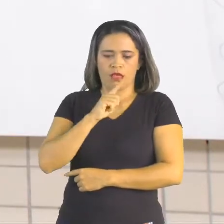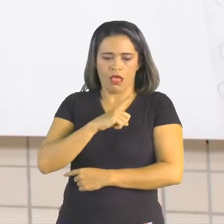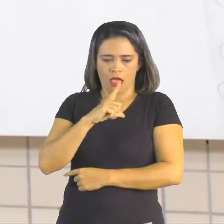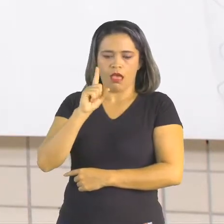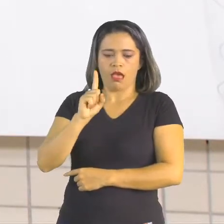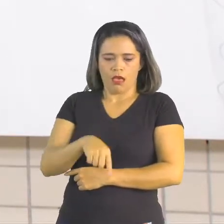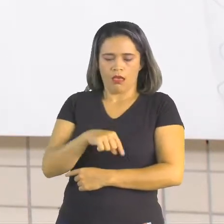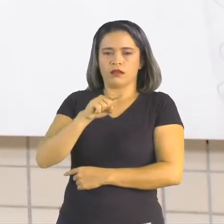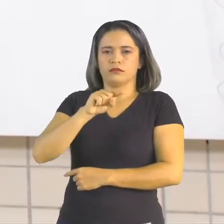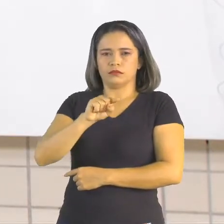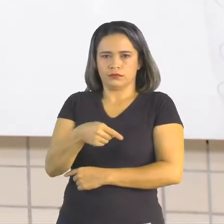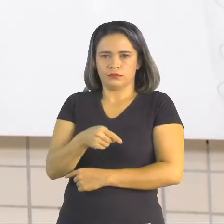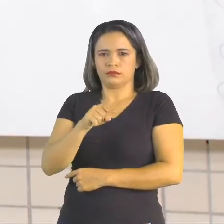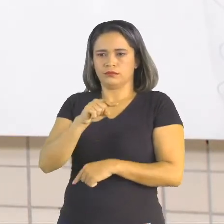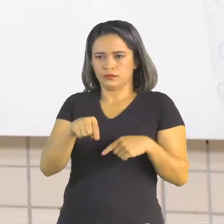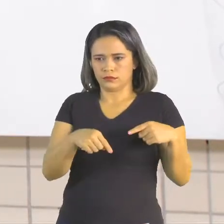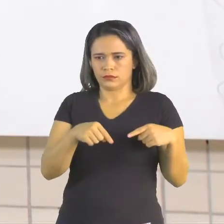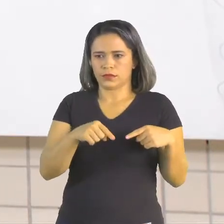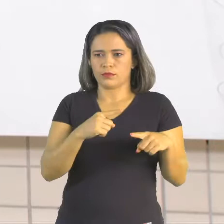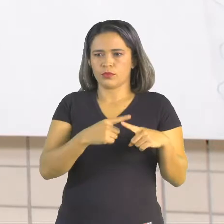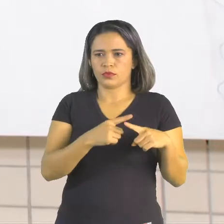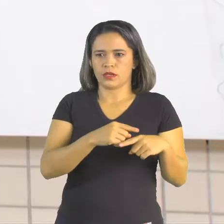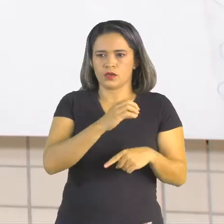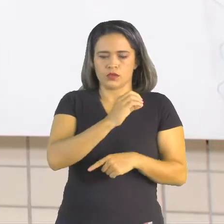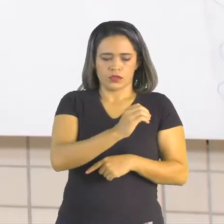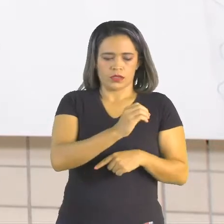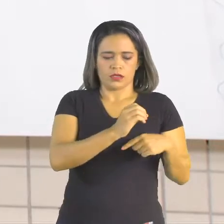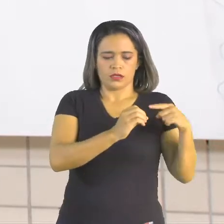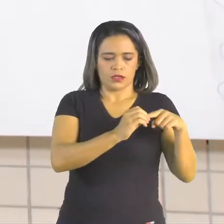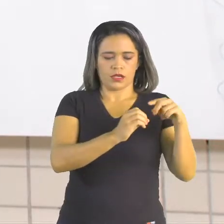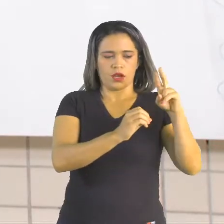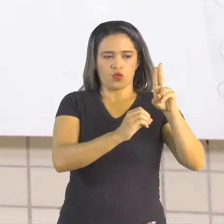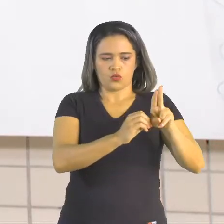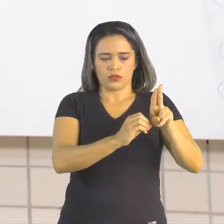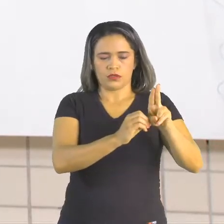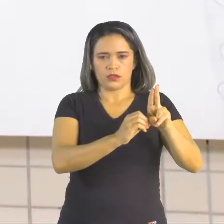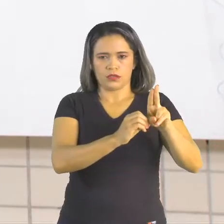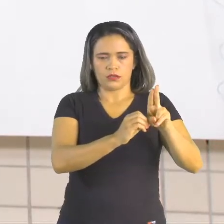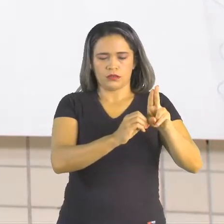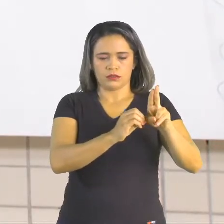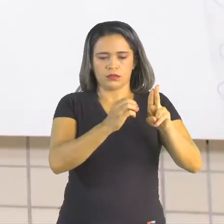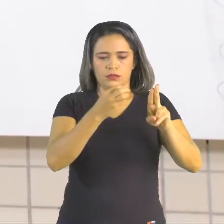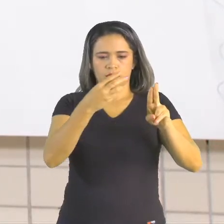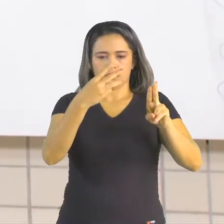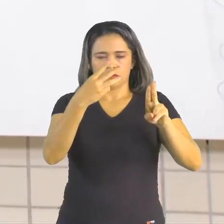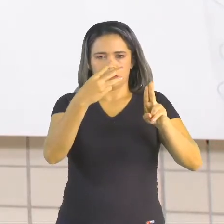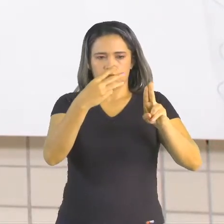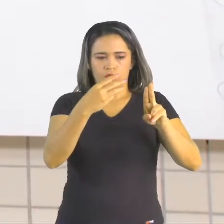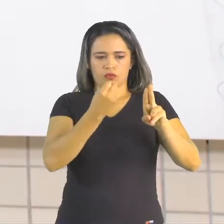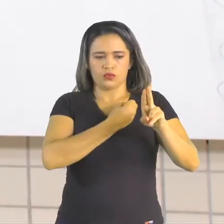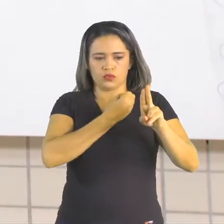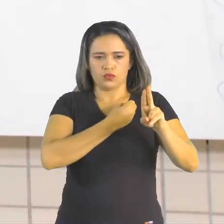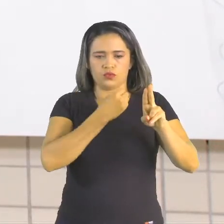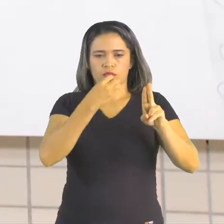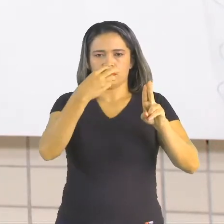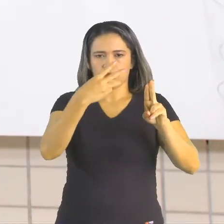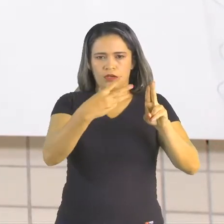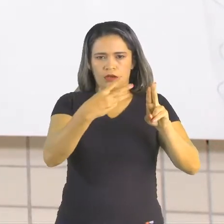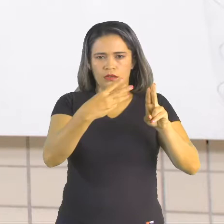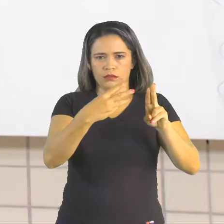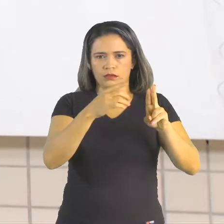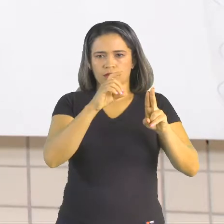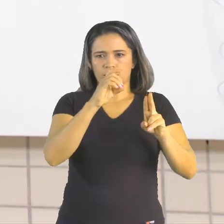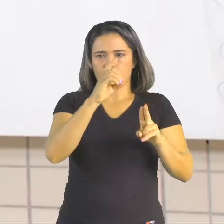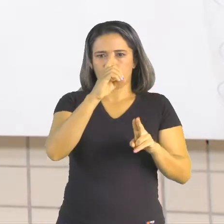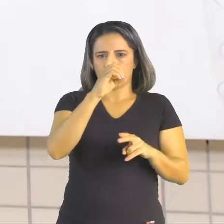porque o 0 ele está na unidade e o 3 ele está no décimo. Como ele vem depois